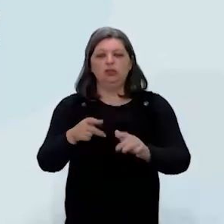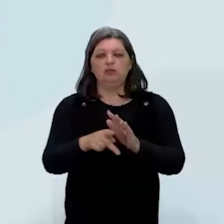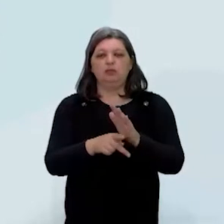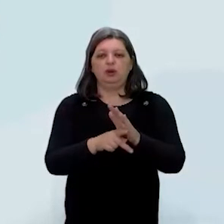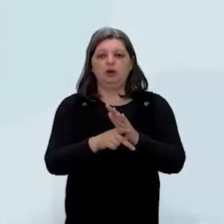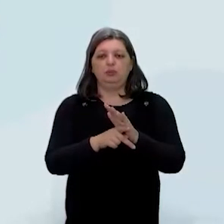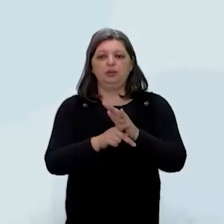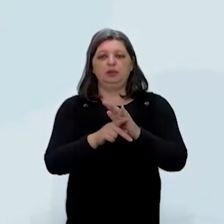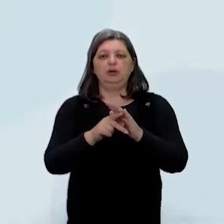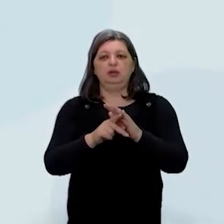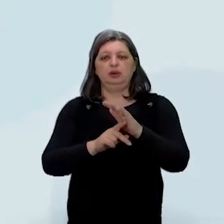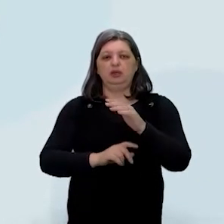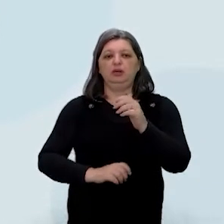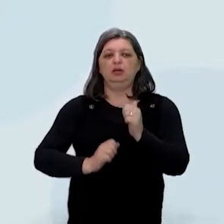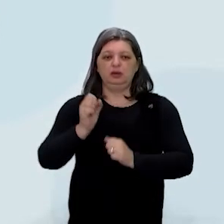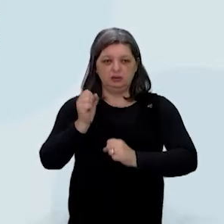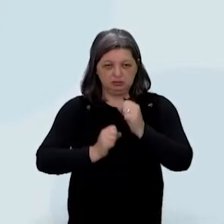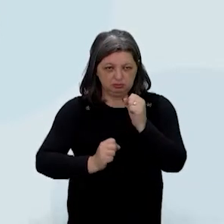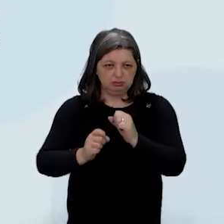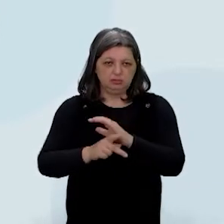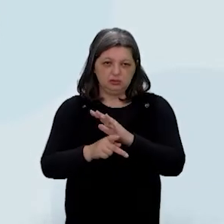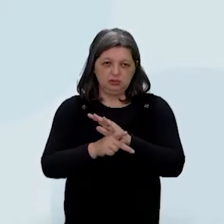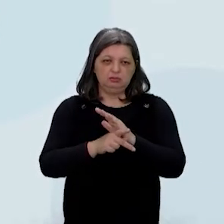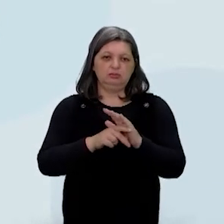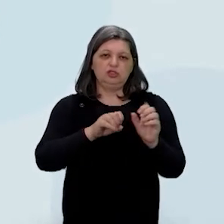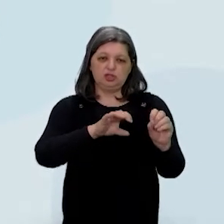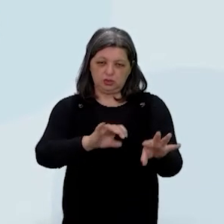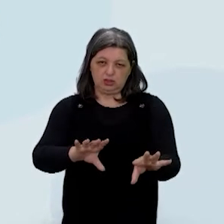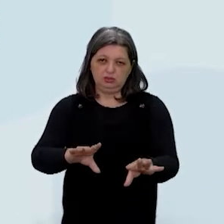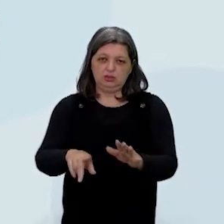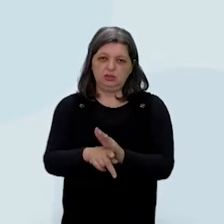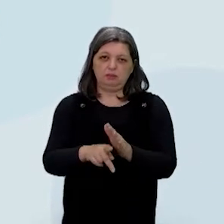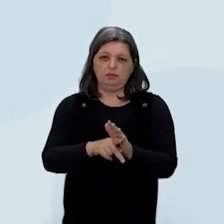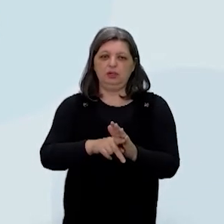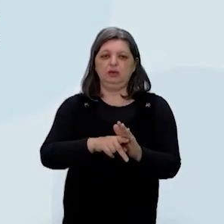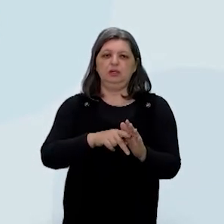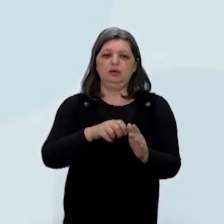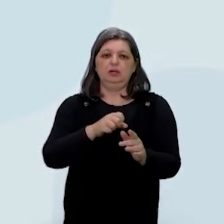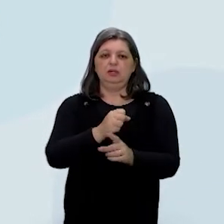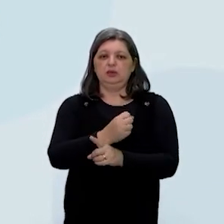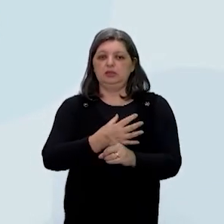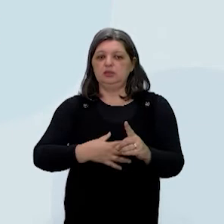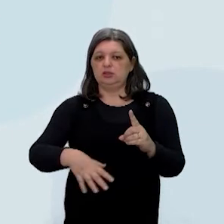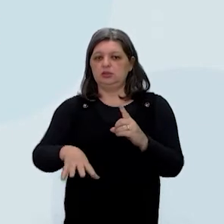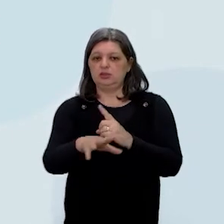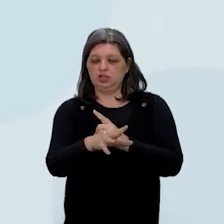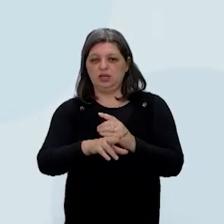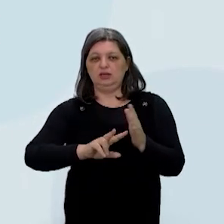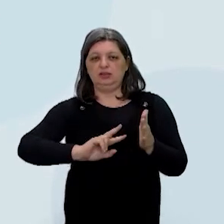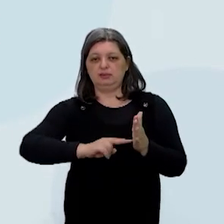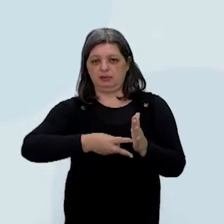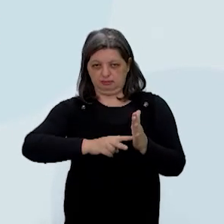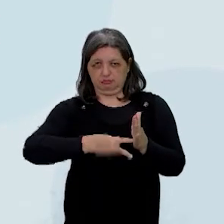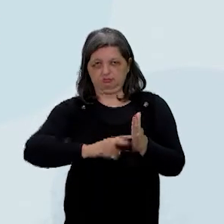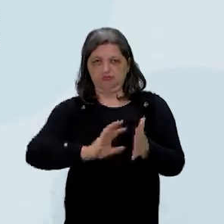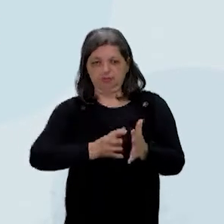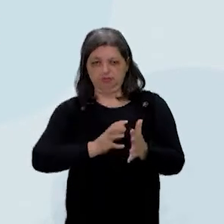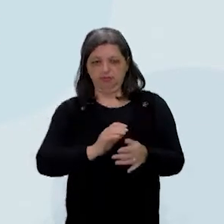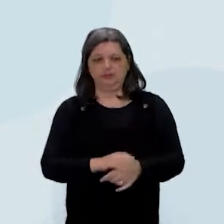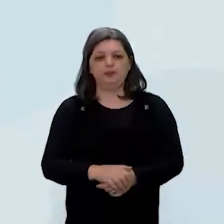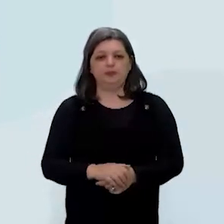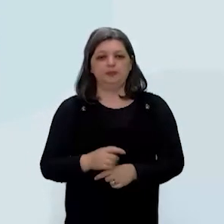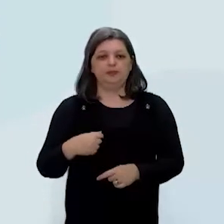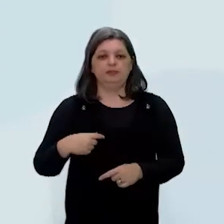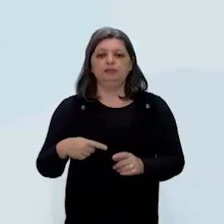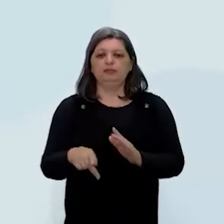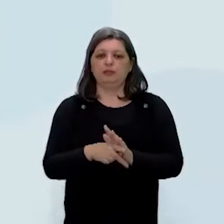e sindicalistas. As suspeitas eram frequentemente dadas como certas, olha isso, mesmo quando